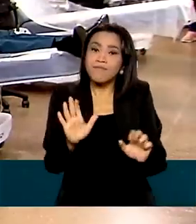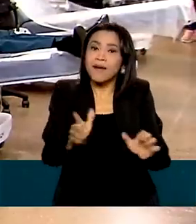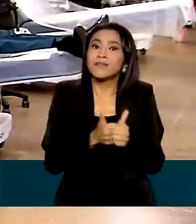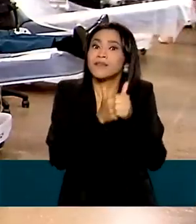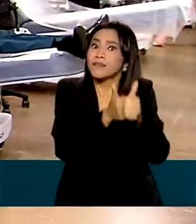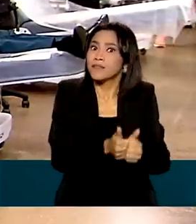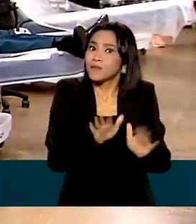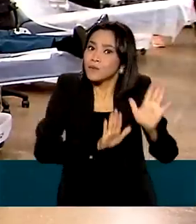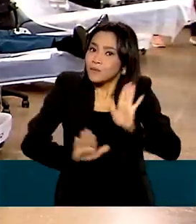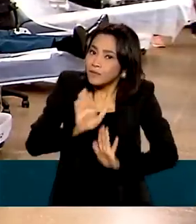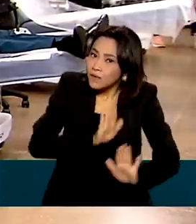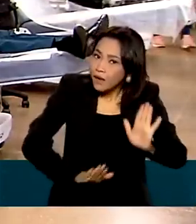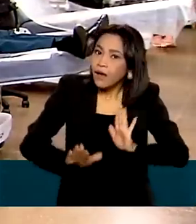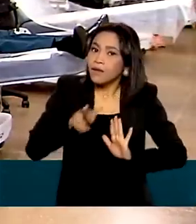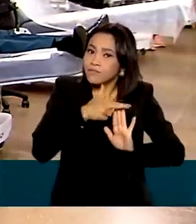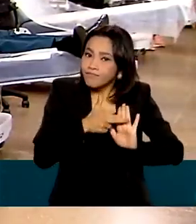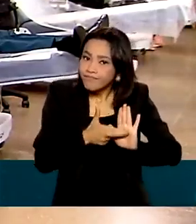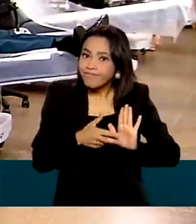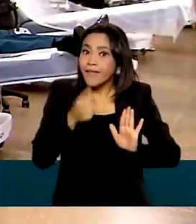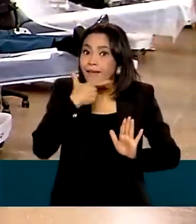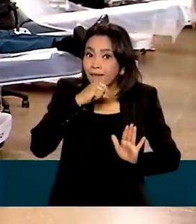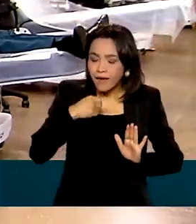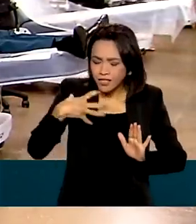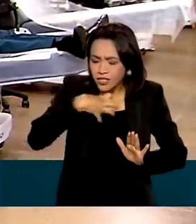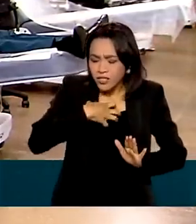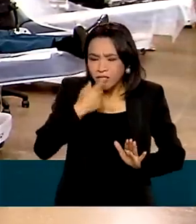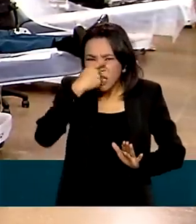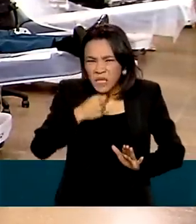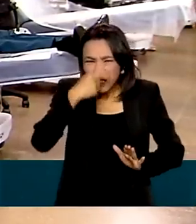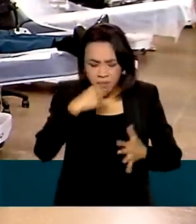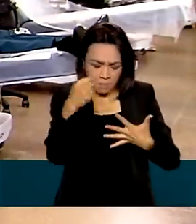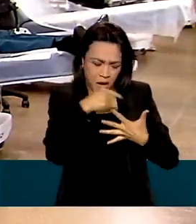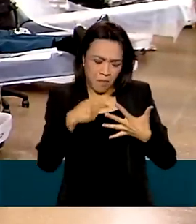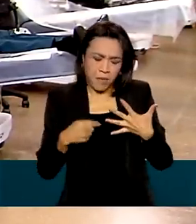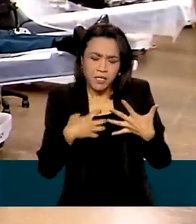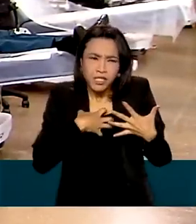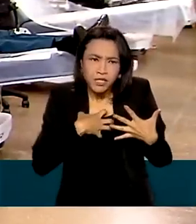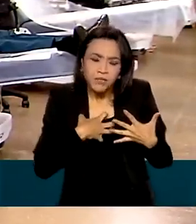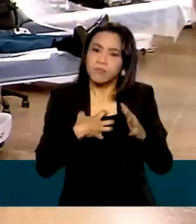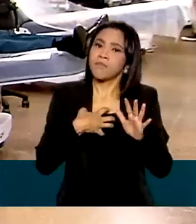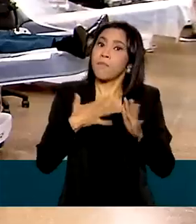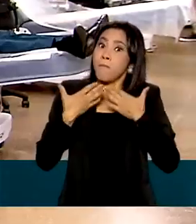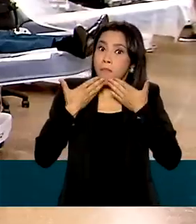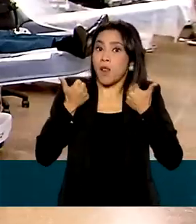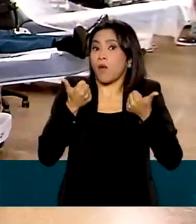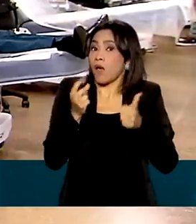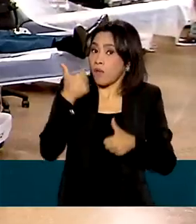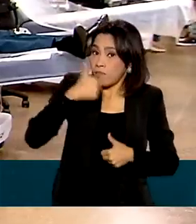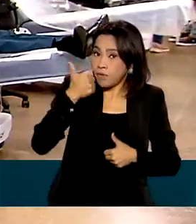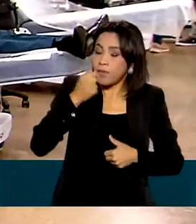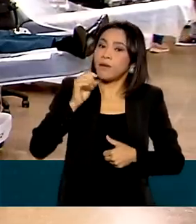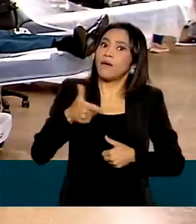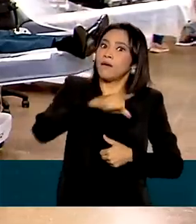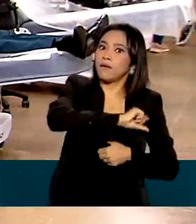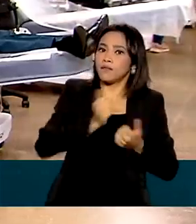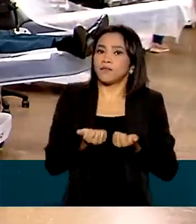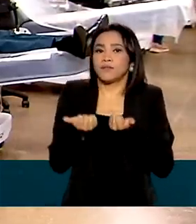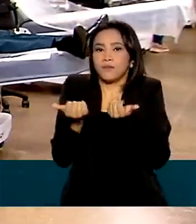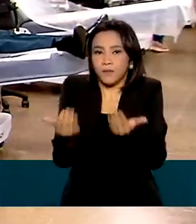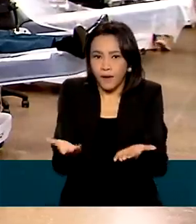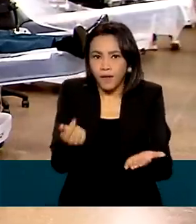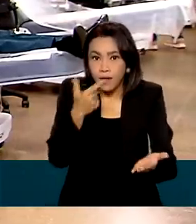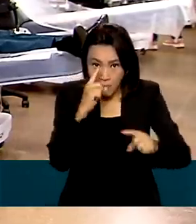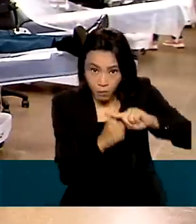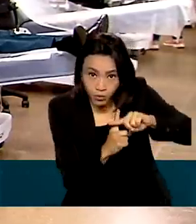seguir alguns cuidados. Quem está com algum sintoma gripal, por exemplo, precisa melhorar antes de fazer a doação. Quem